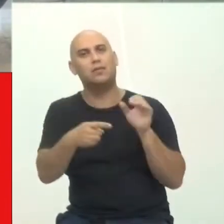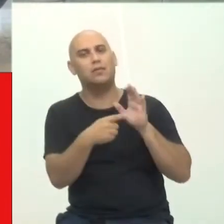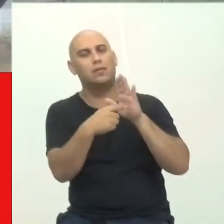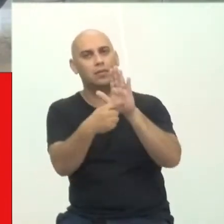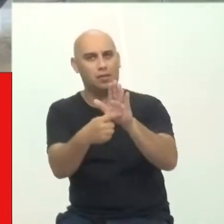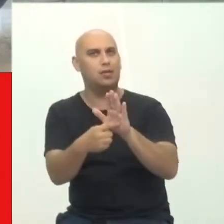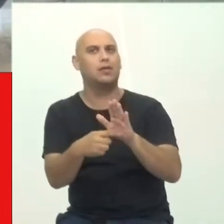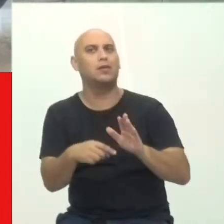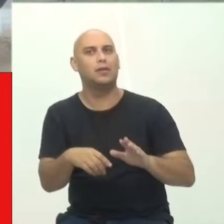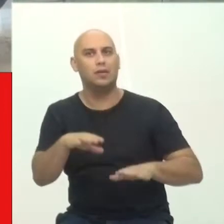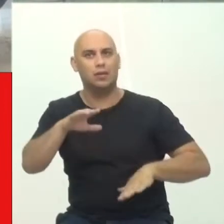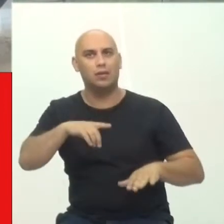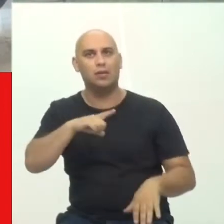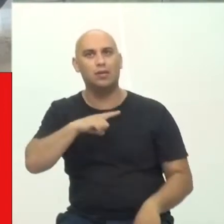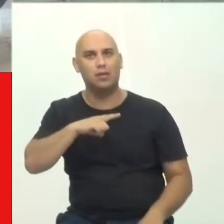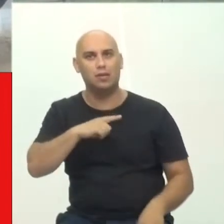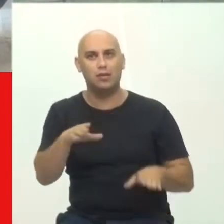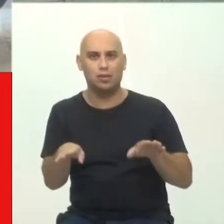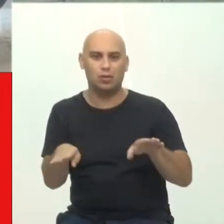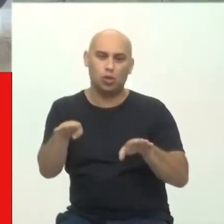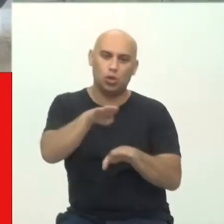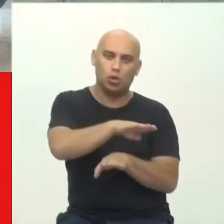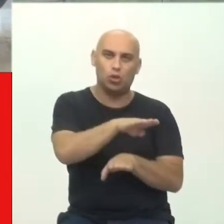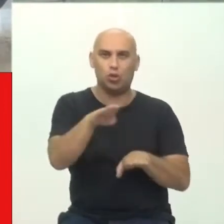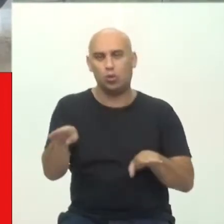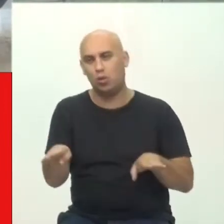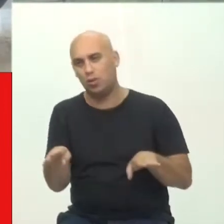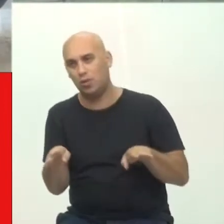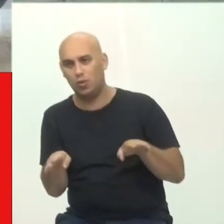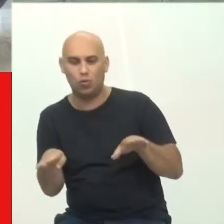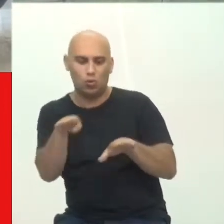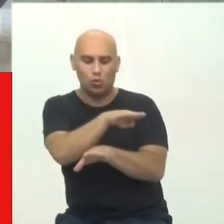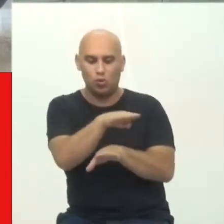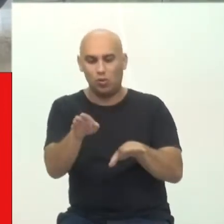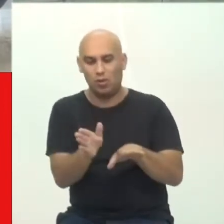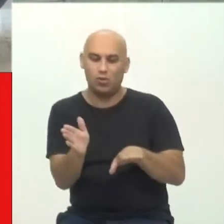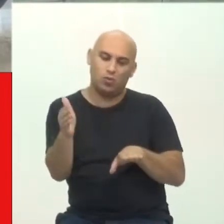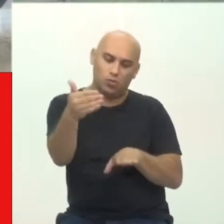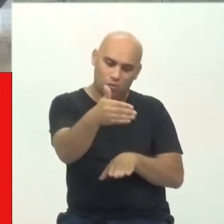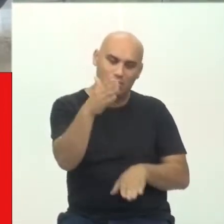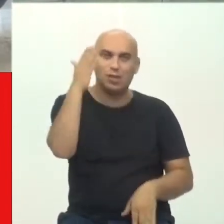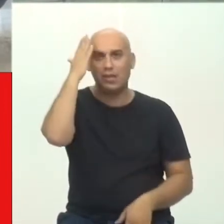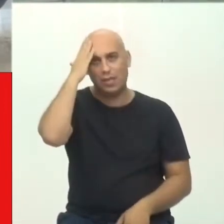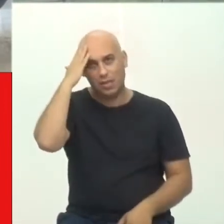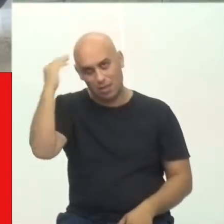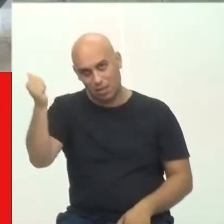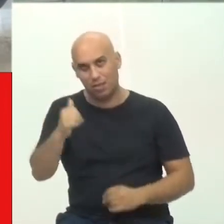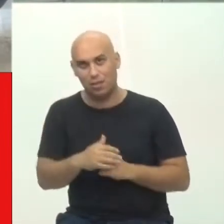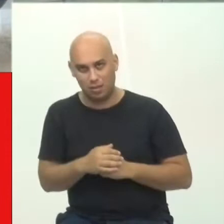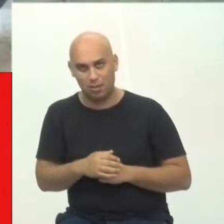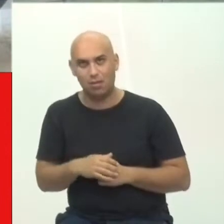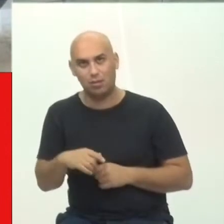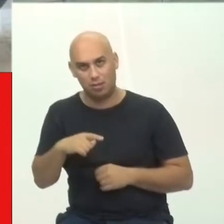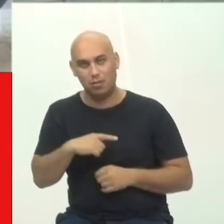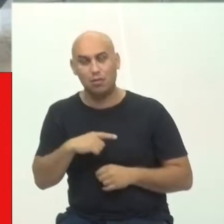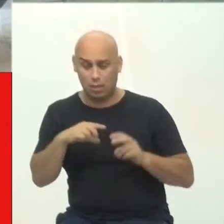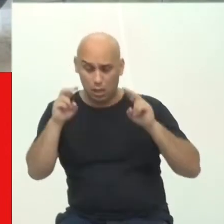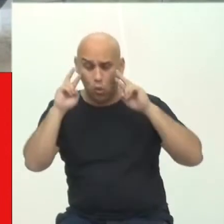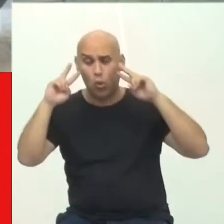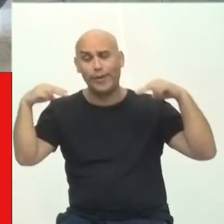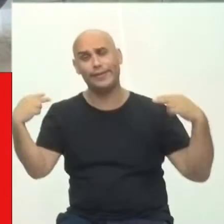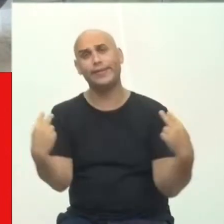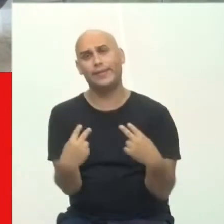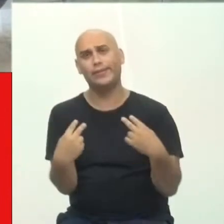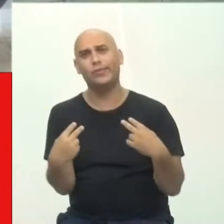momentos ali tem que trocar de faixa, tem que ir para o outro lado, tem que fazer curva. Quer dizer, reconhecendo isso, que